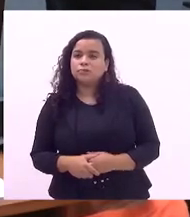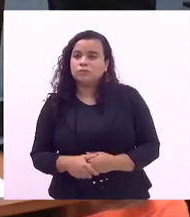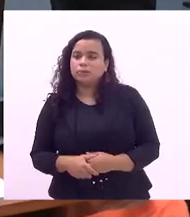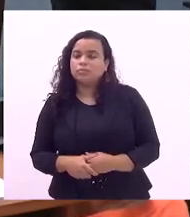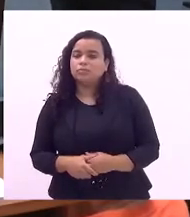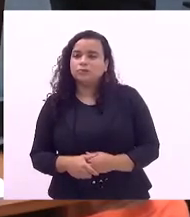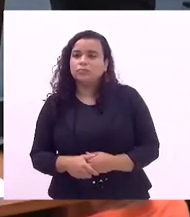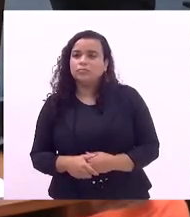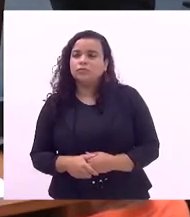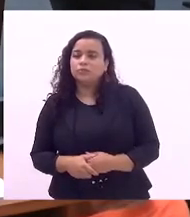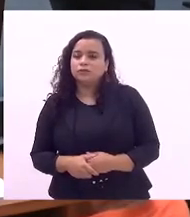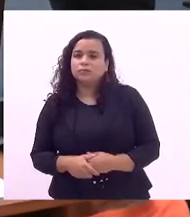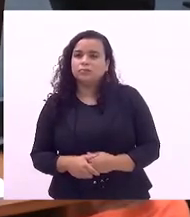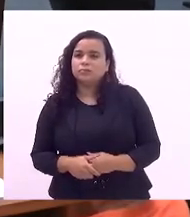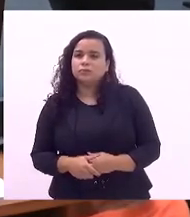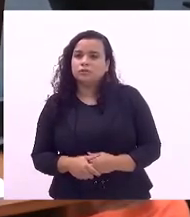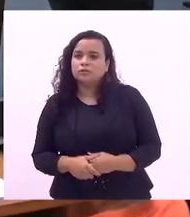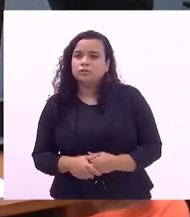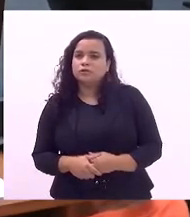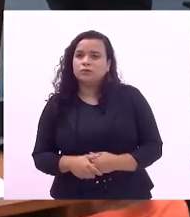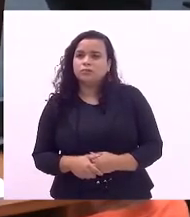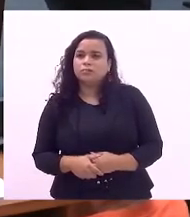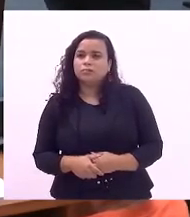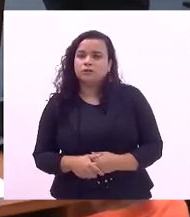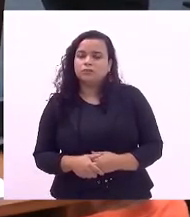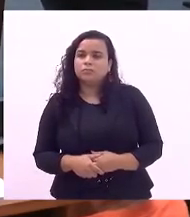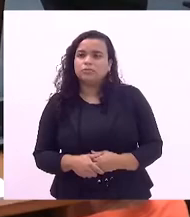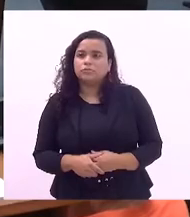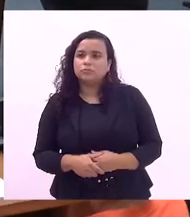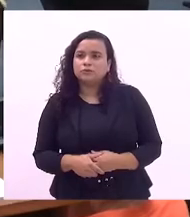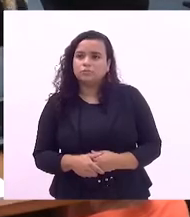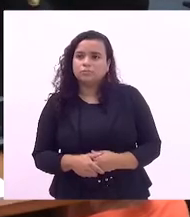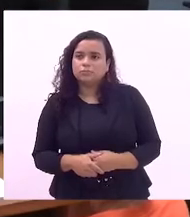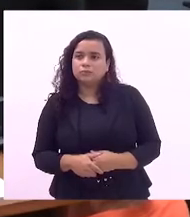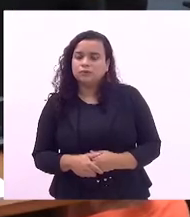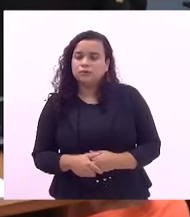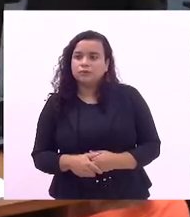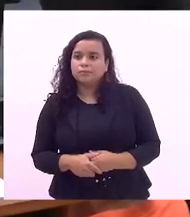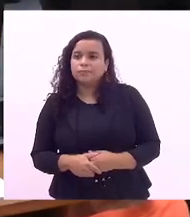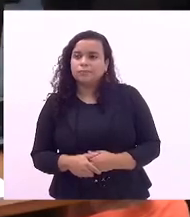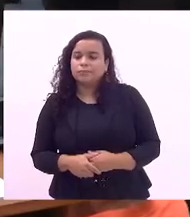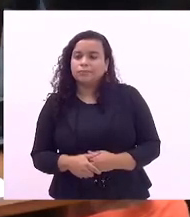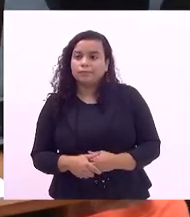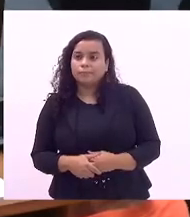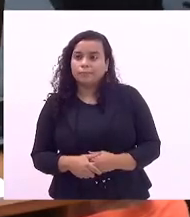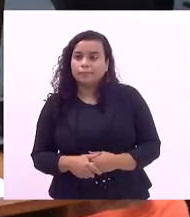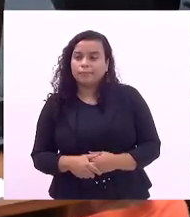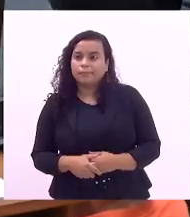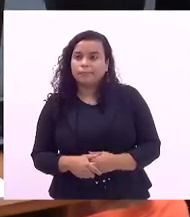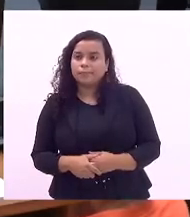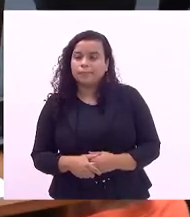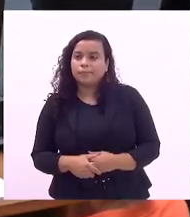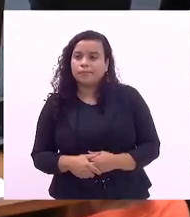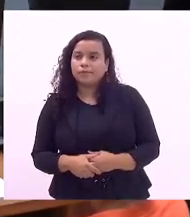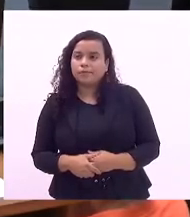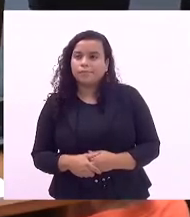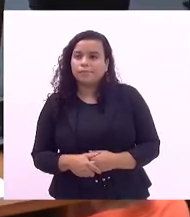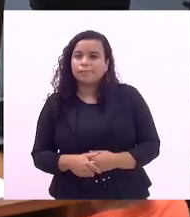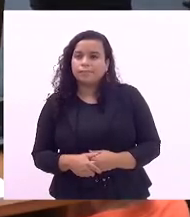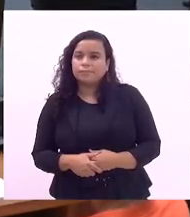E aí G1 E aí